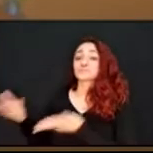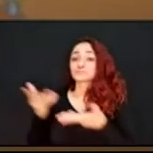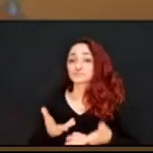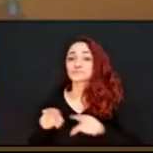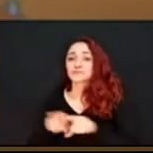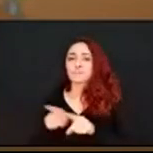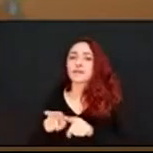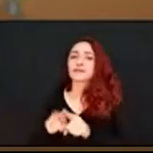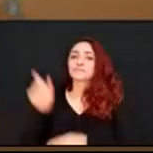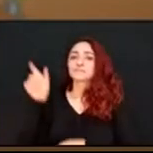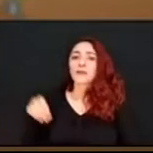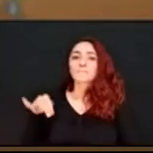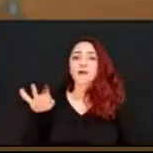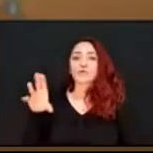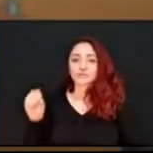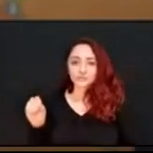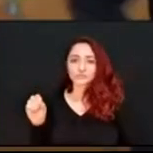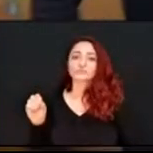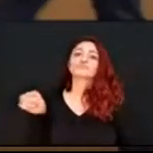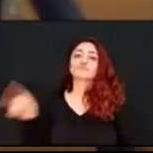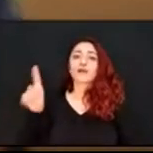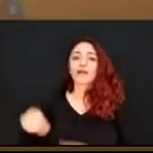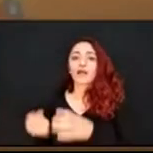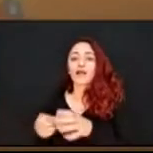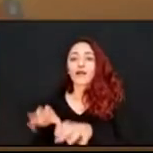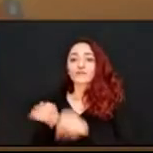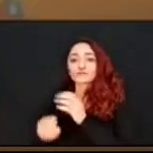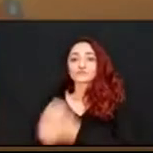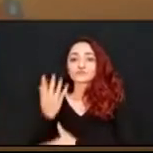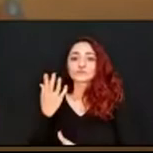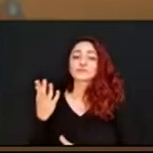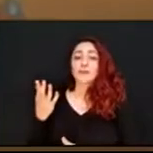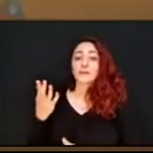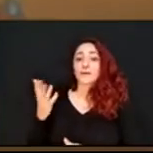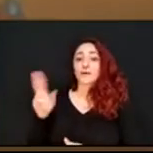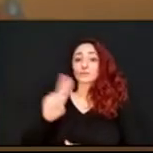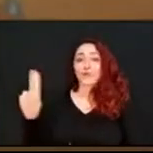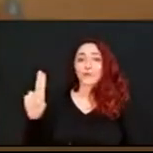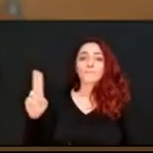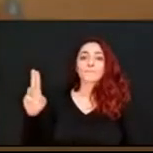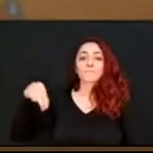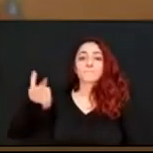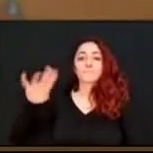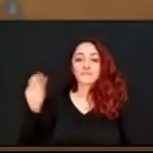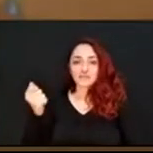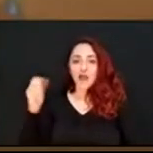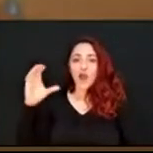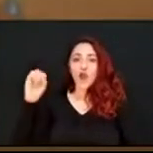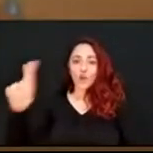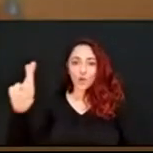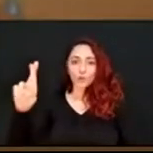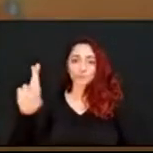Maurício fino fundador da empresa da minha cor por favor Maurício Oi pode sentar por